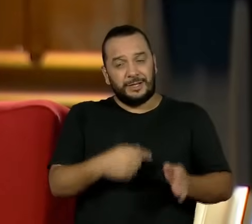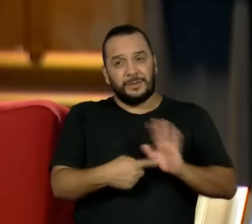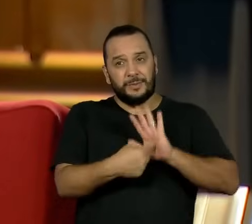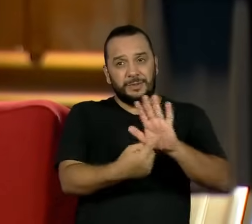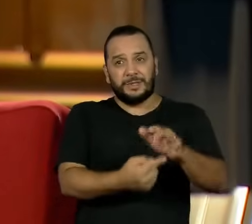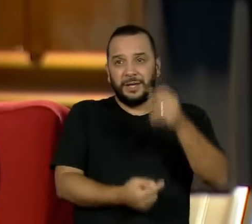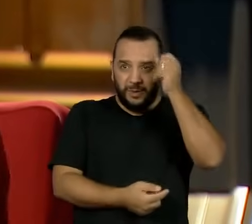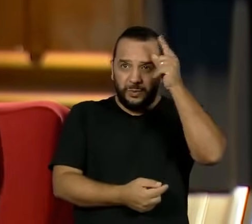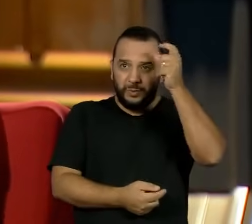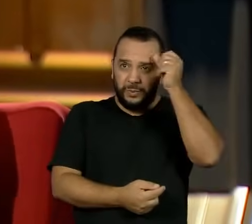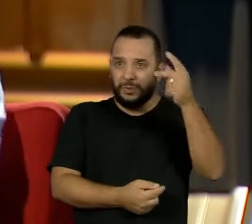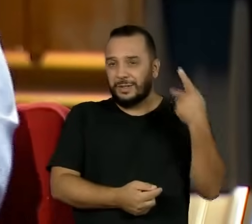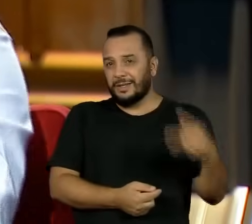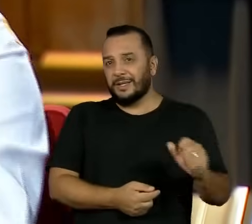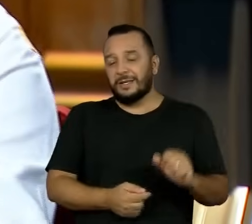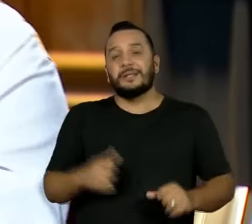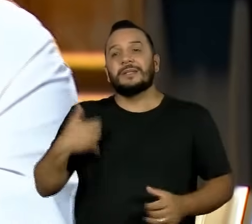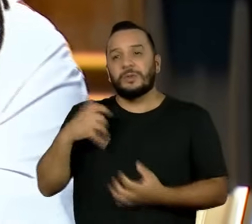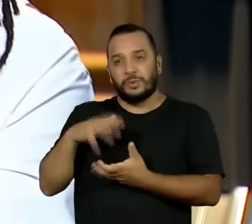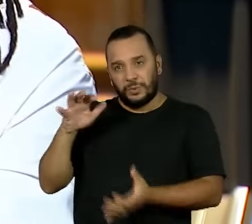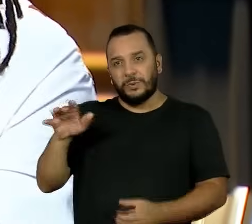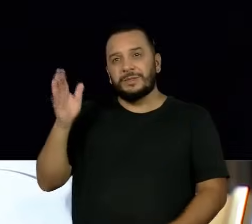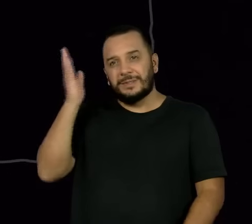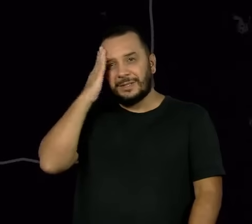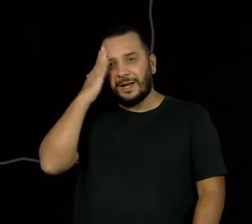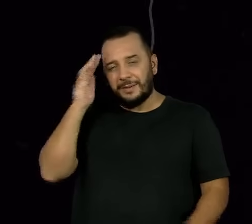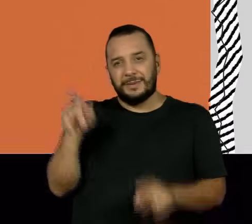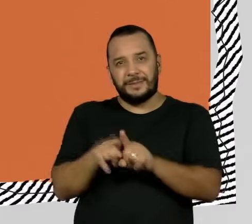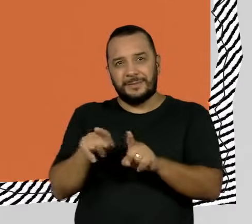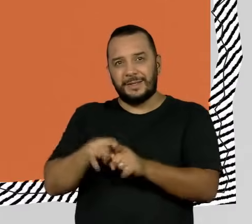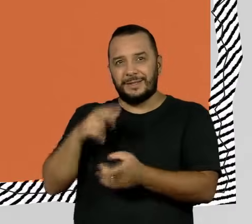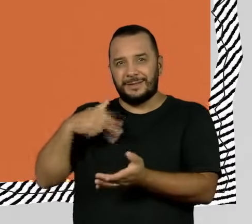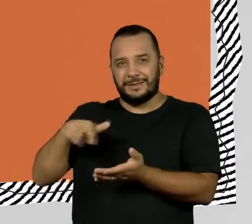sua cultura? Como é que falar, olha, o mais velho também cabe aqui?